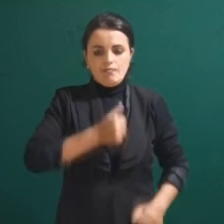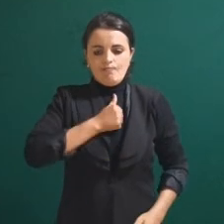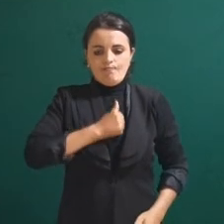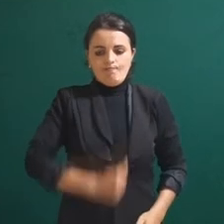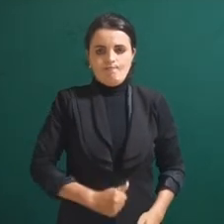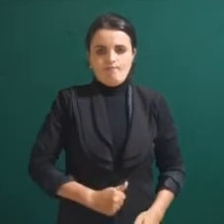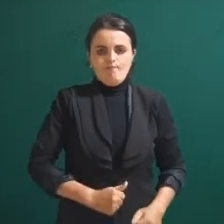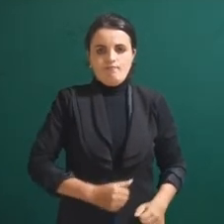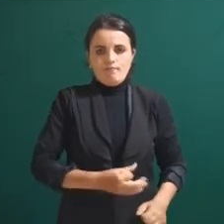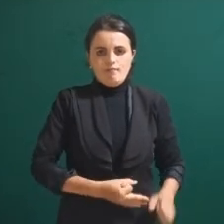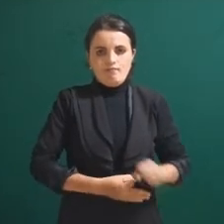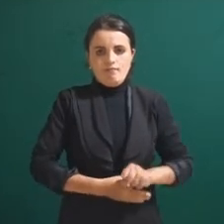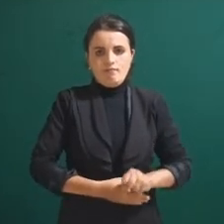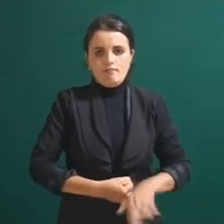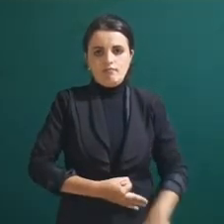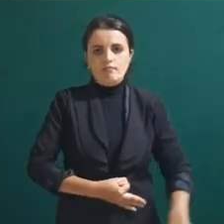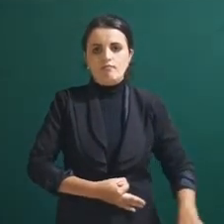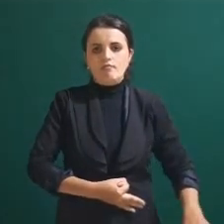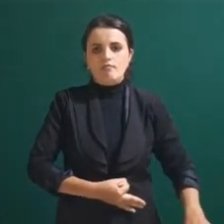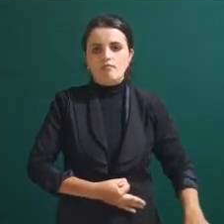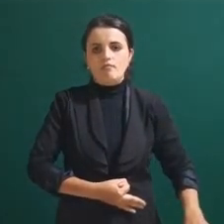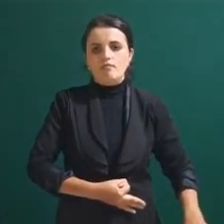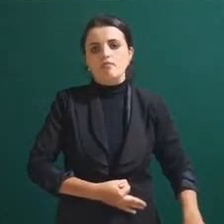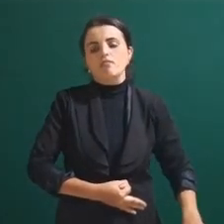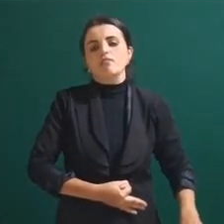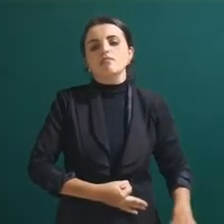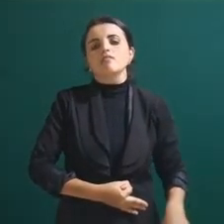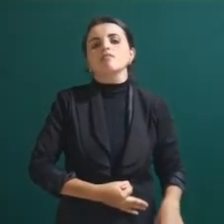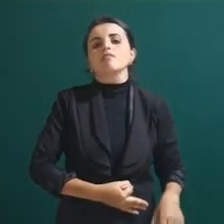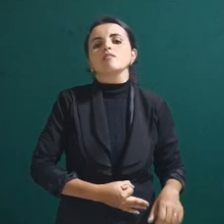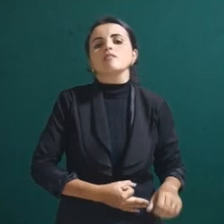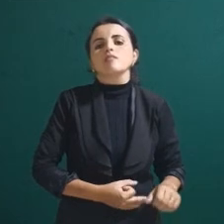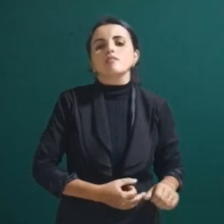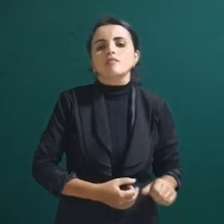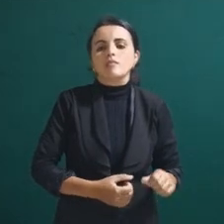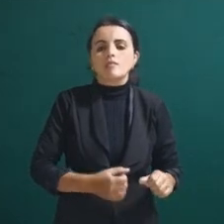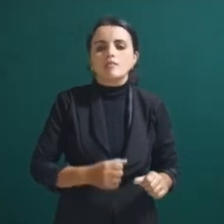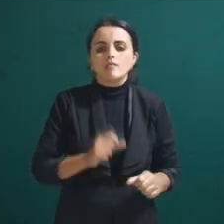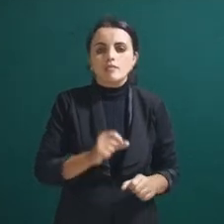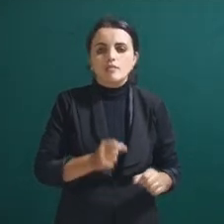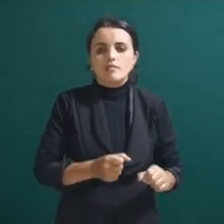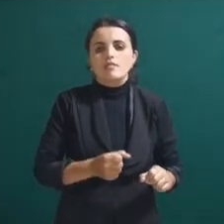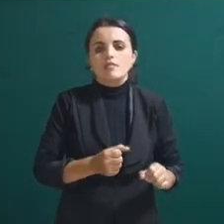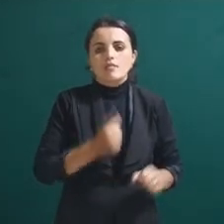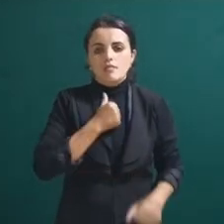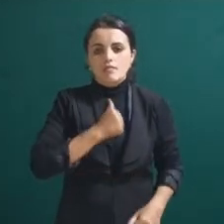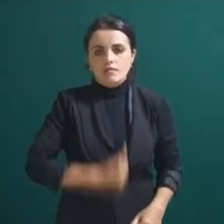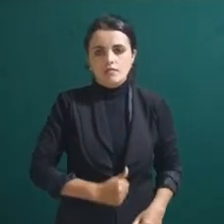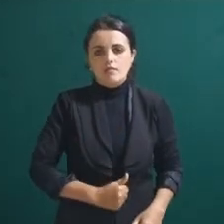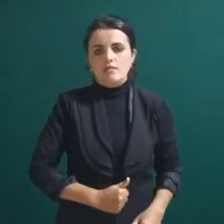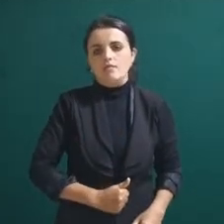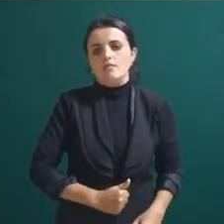ser eliminado aí no último processo do nosso sistema digestório, que é o processo